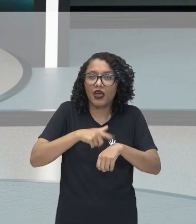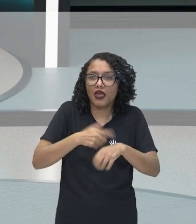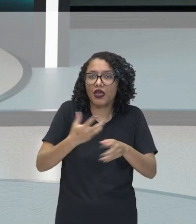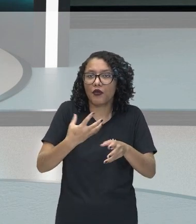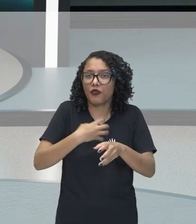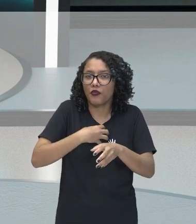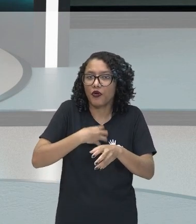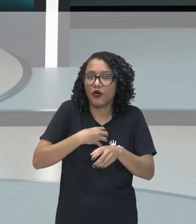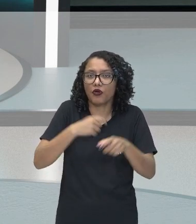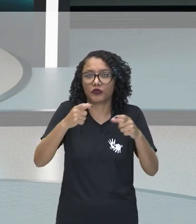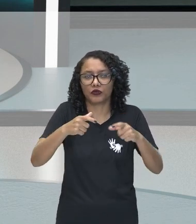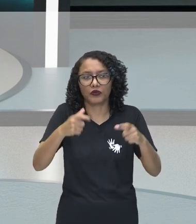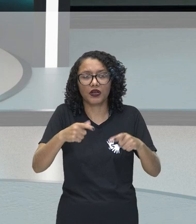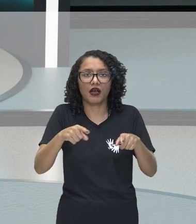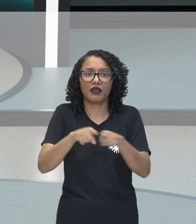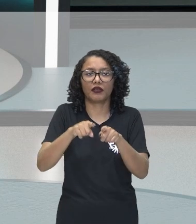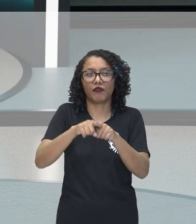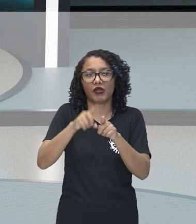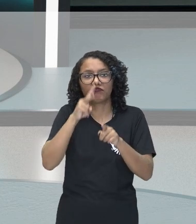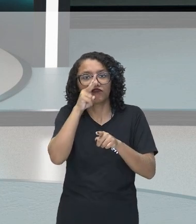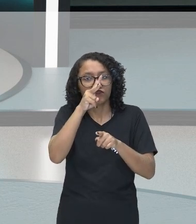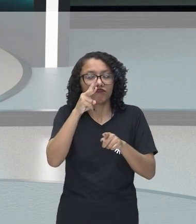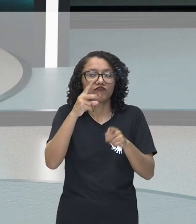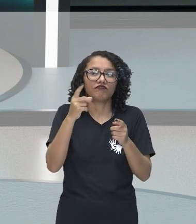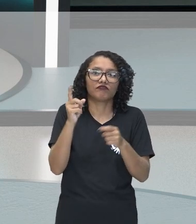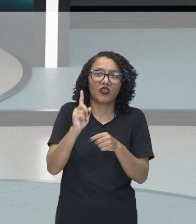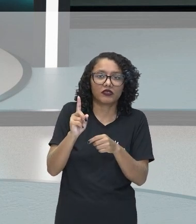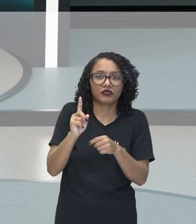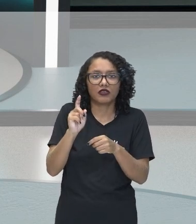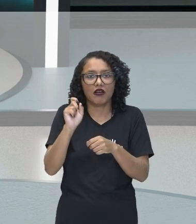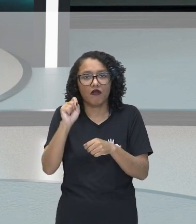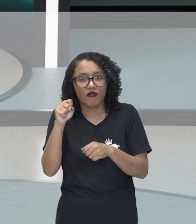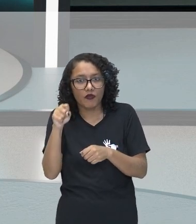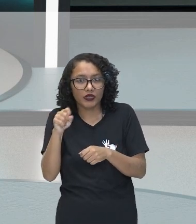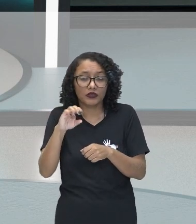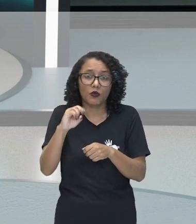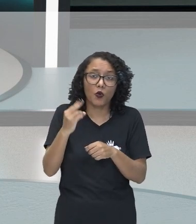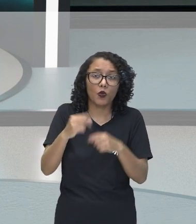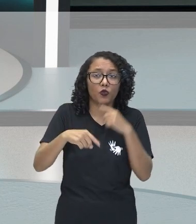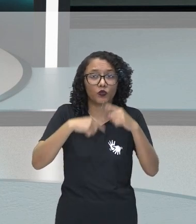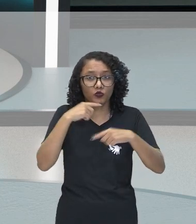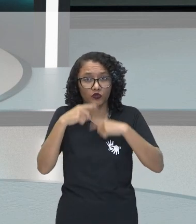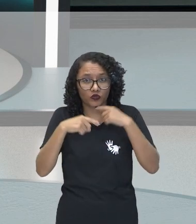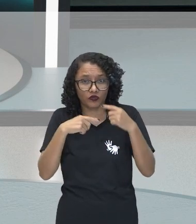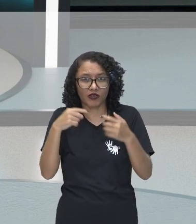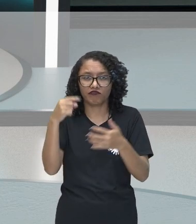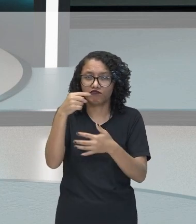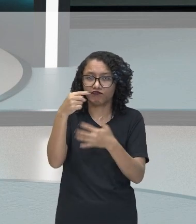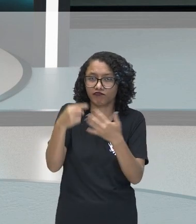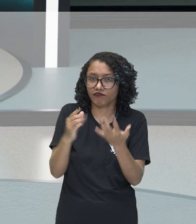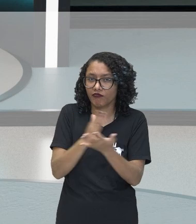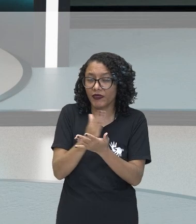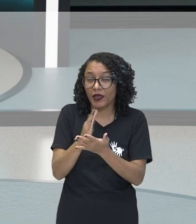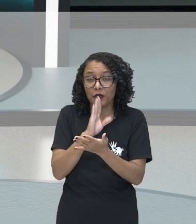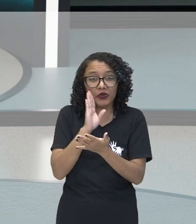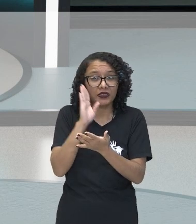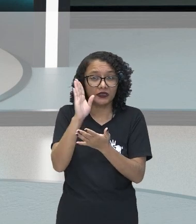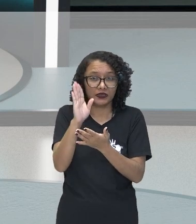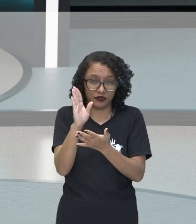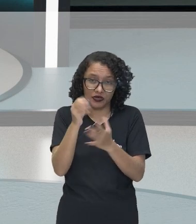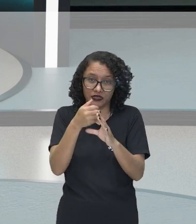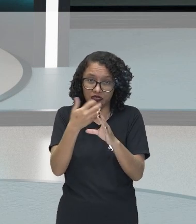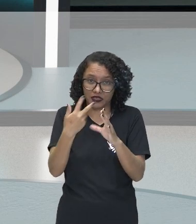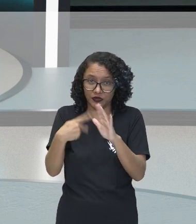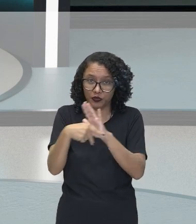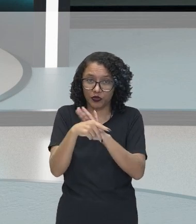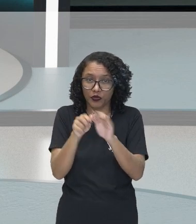modo, lugar, intensidade, negação, afirmação ou dúvida, alguns dos principais elementos que fazem